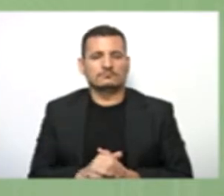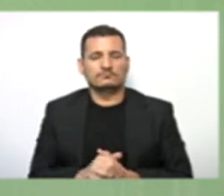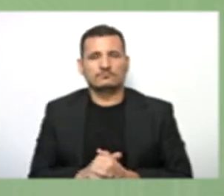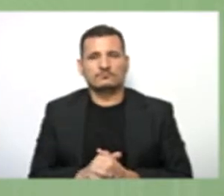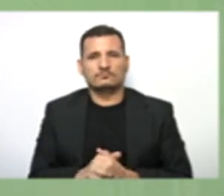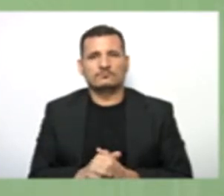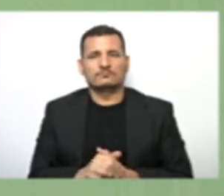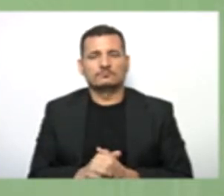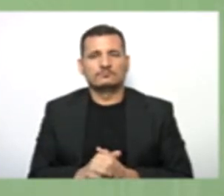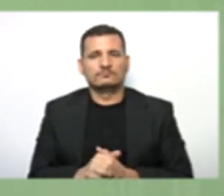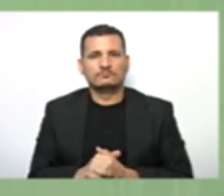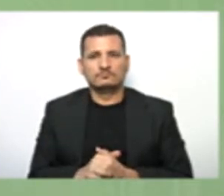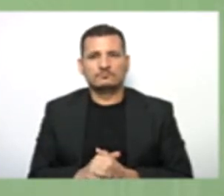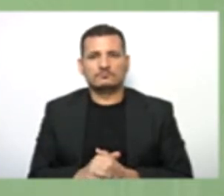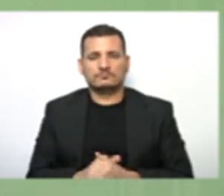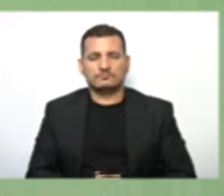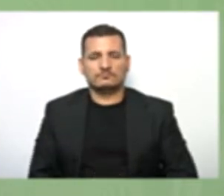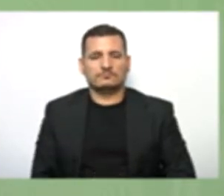processador.